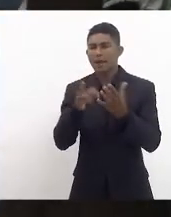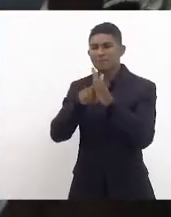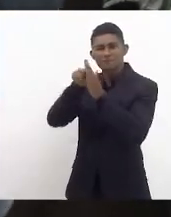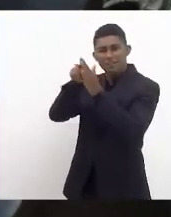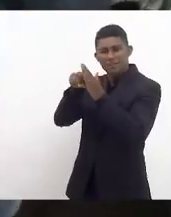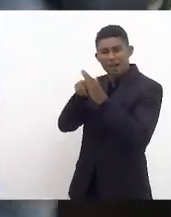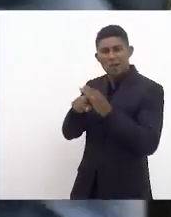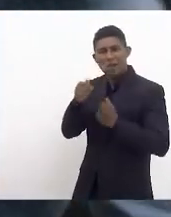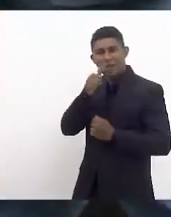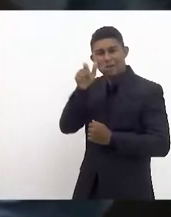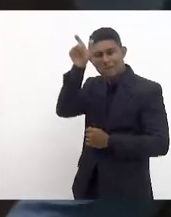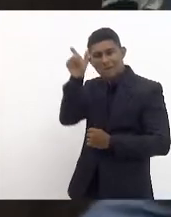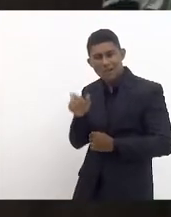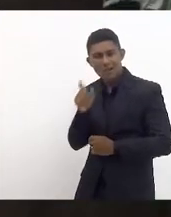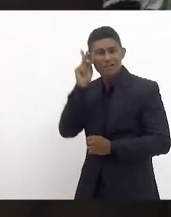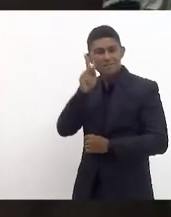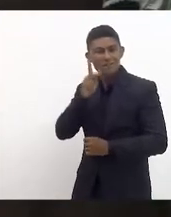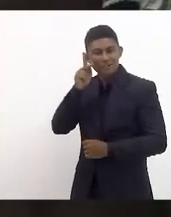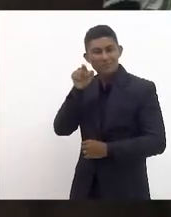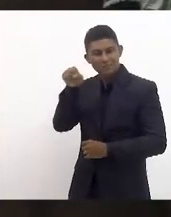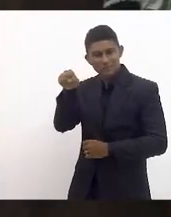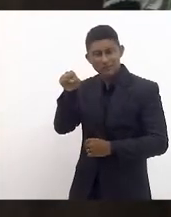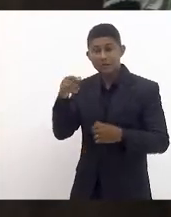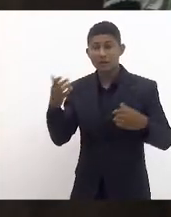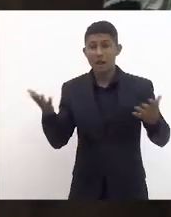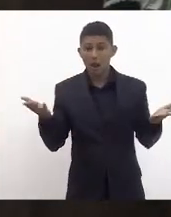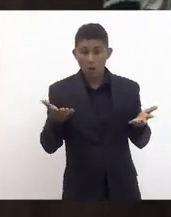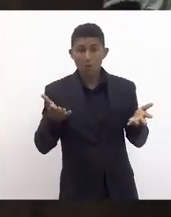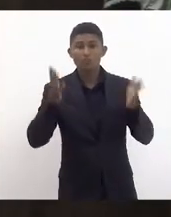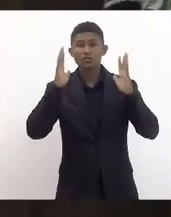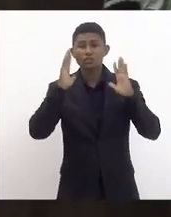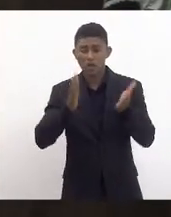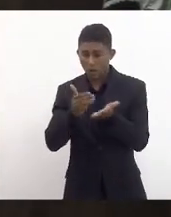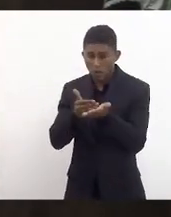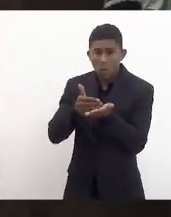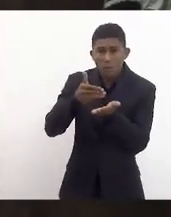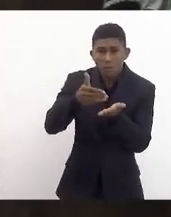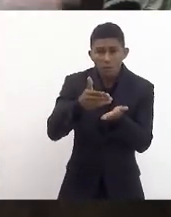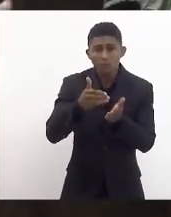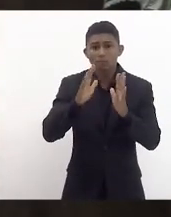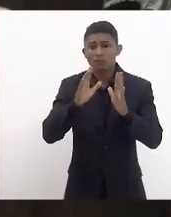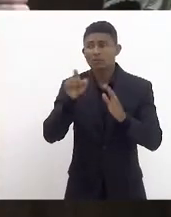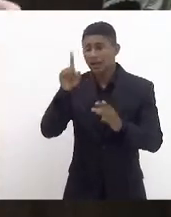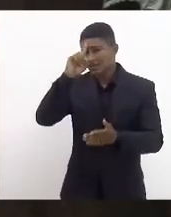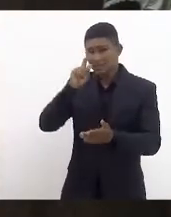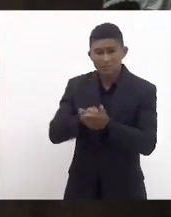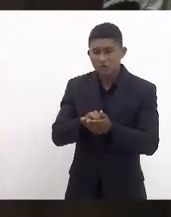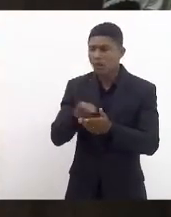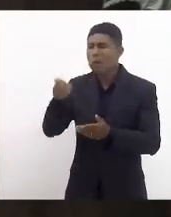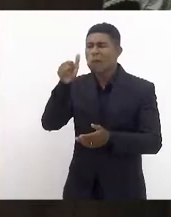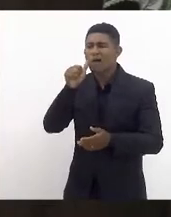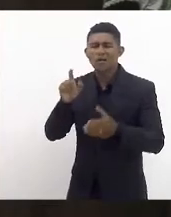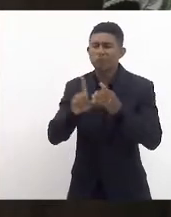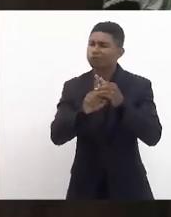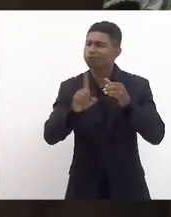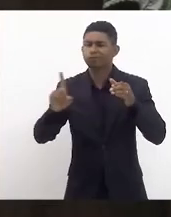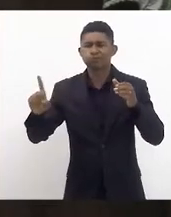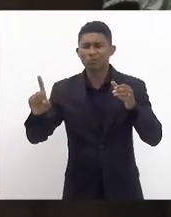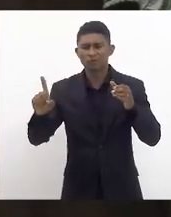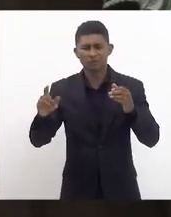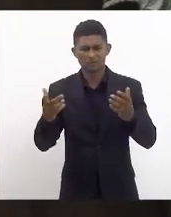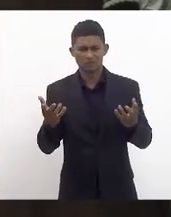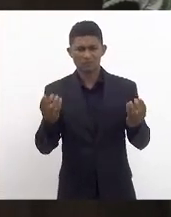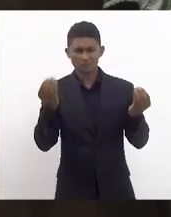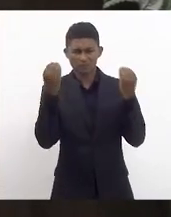vereadora. E os trabalhos apenas começaram, eles já deliberaram pelo afastamento da vereadora. Olha, isso não é brinquedo,